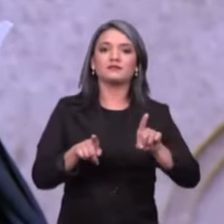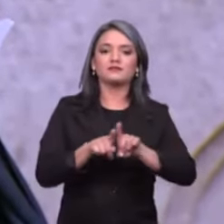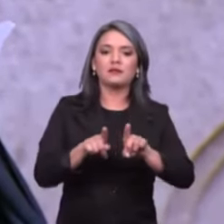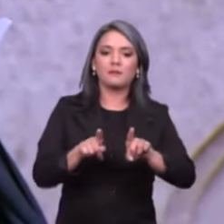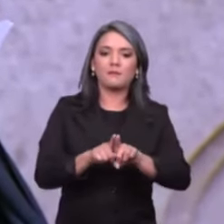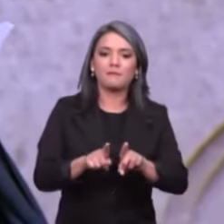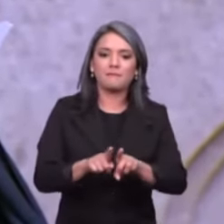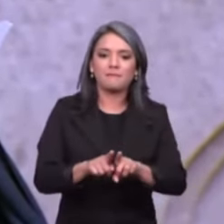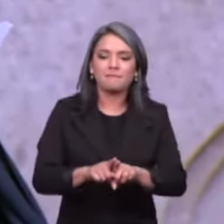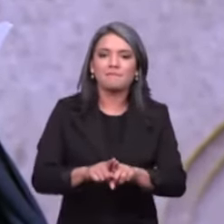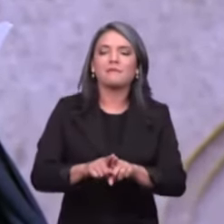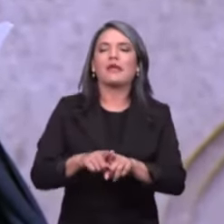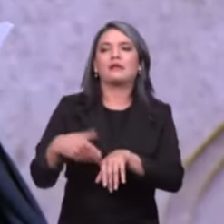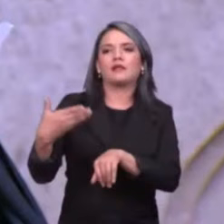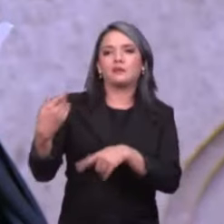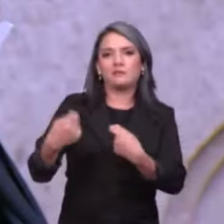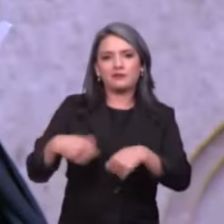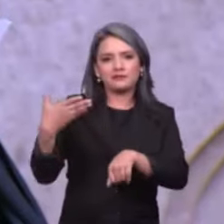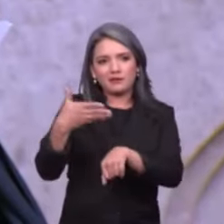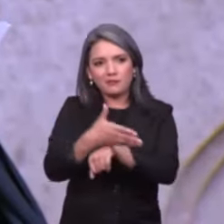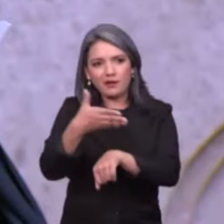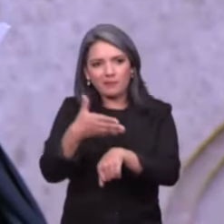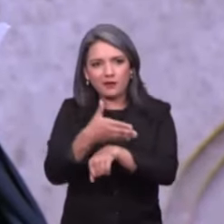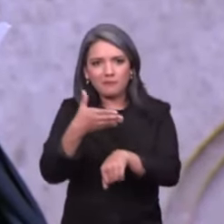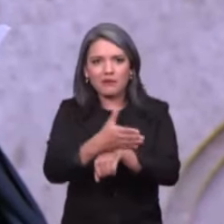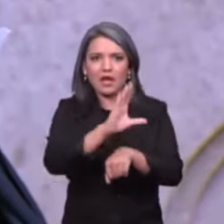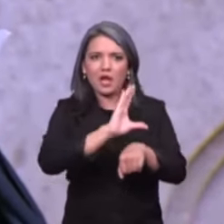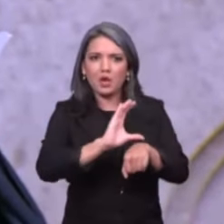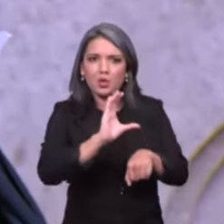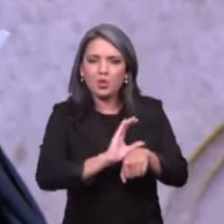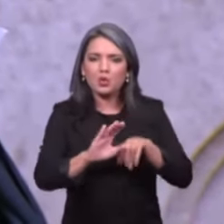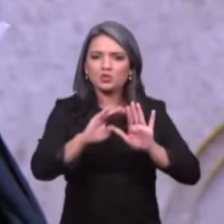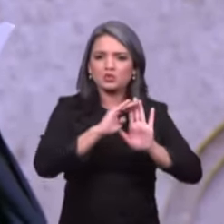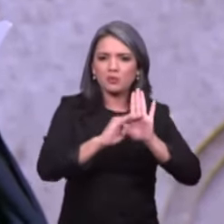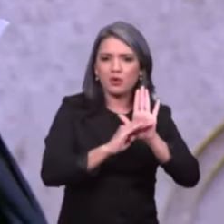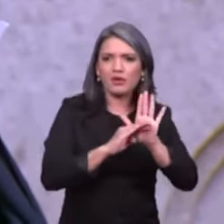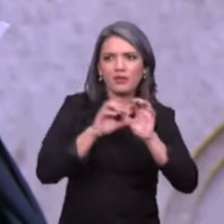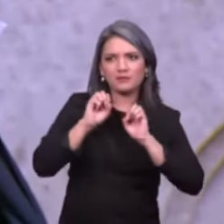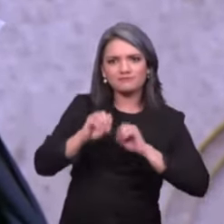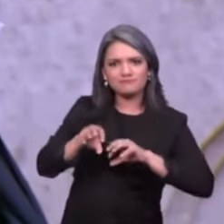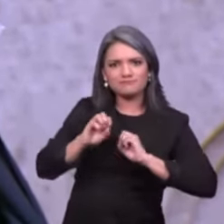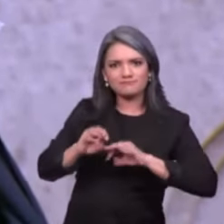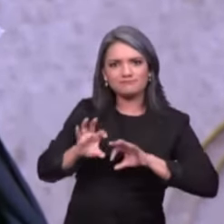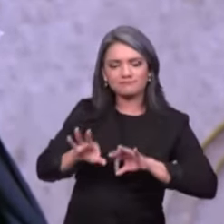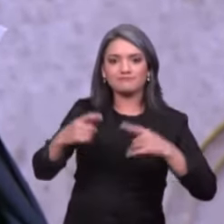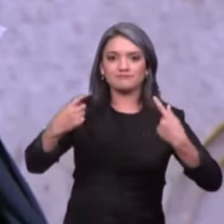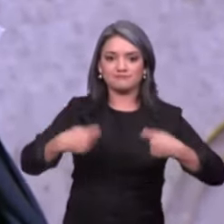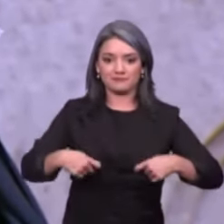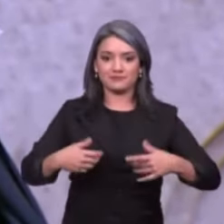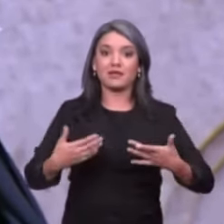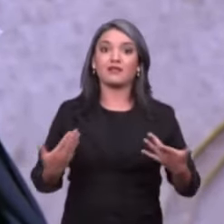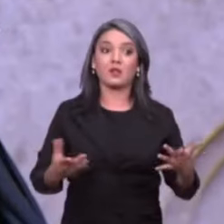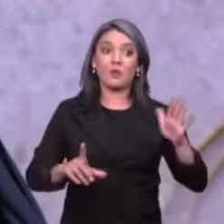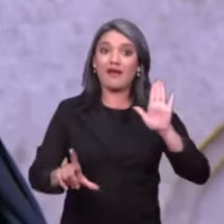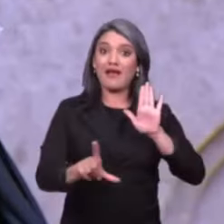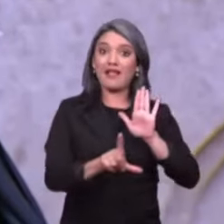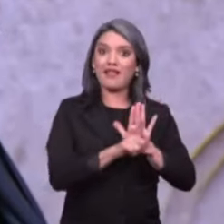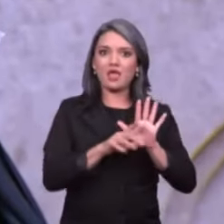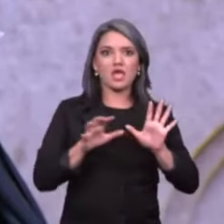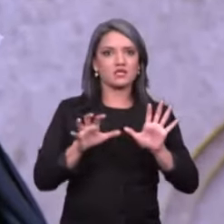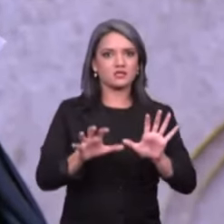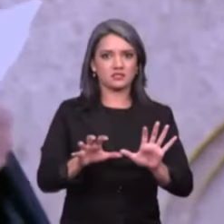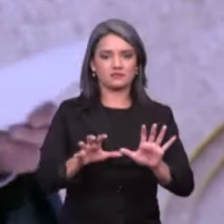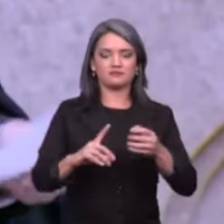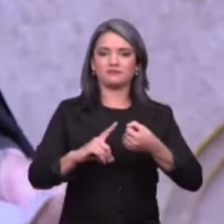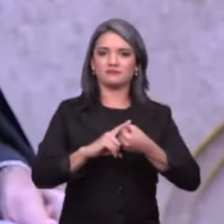educativa de comparecimento a programa ou curso educativo. Isso é o que diz a lei, o